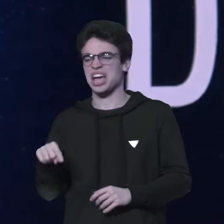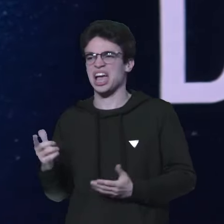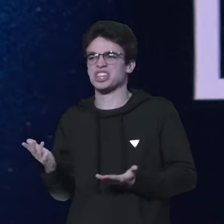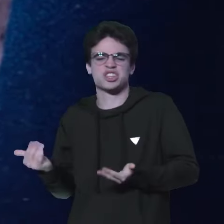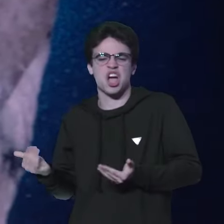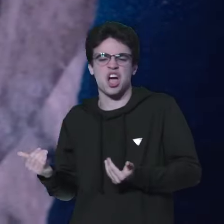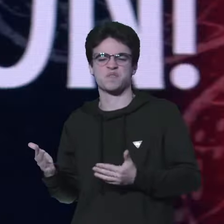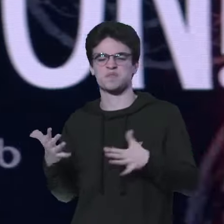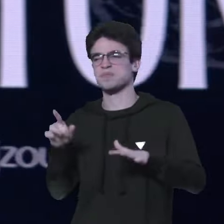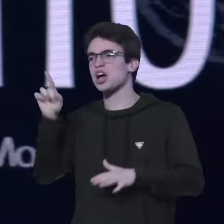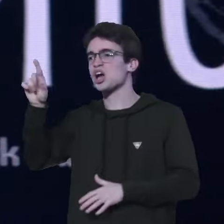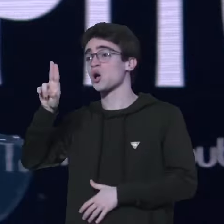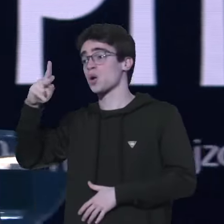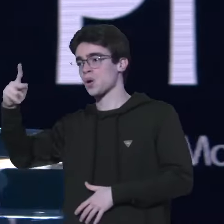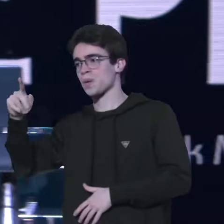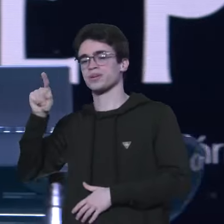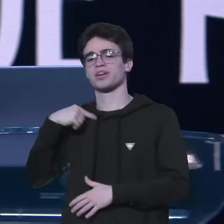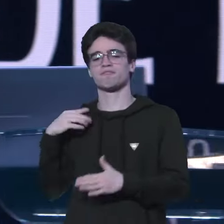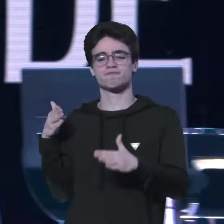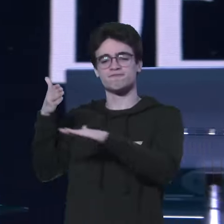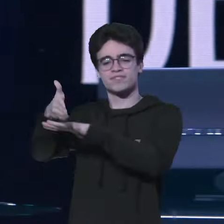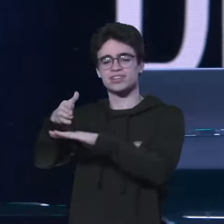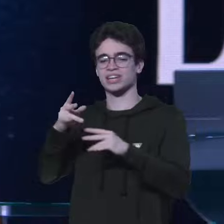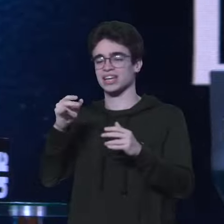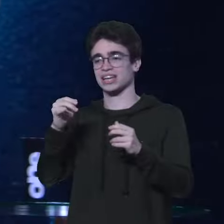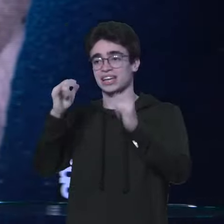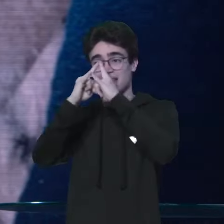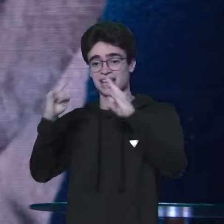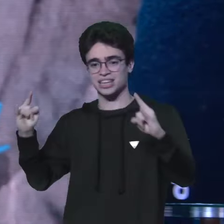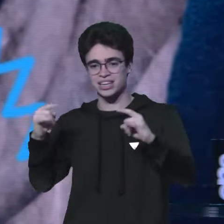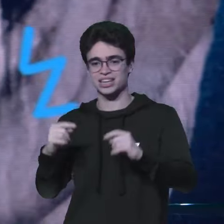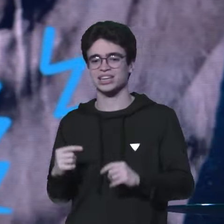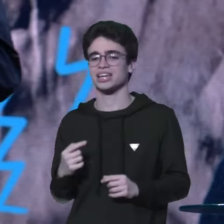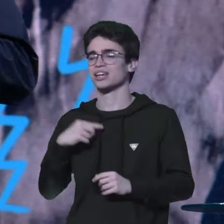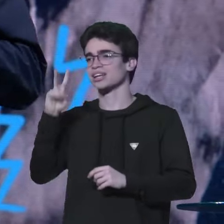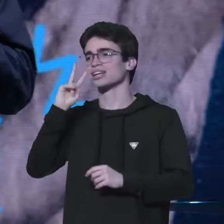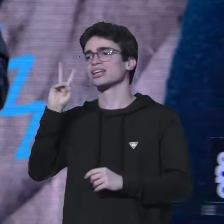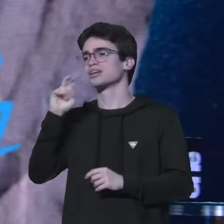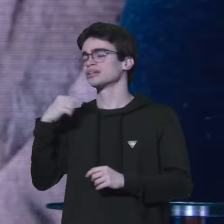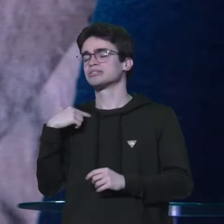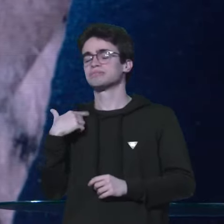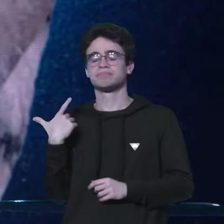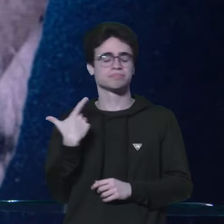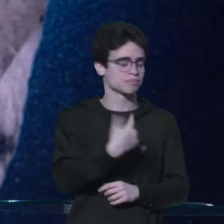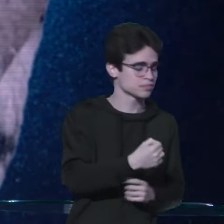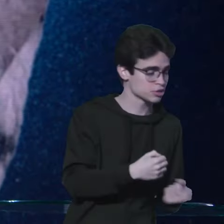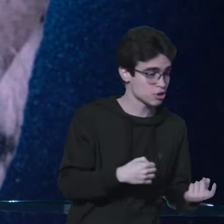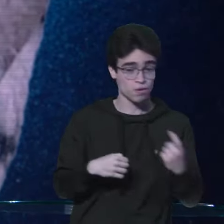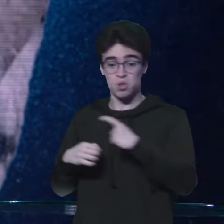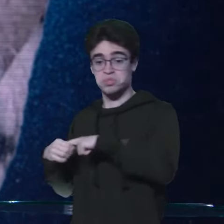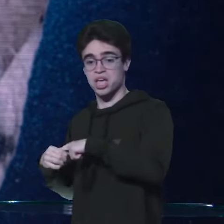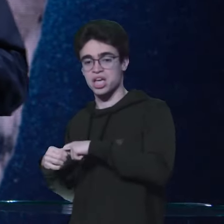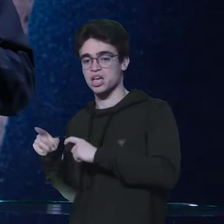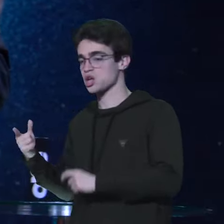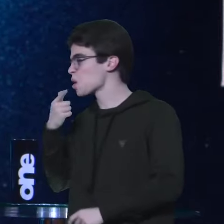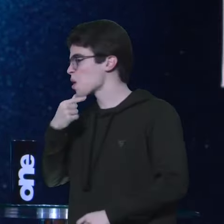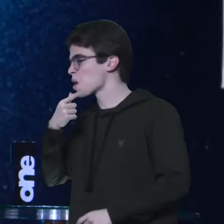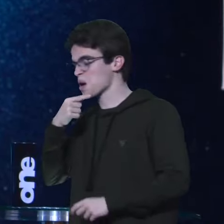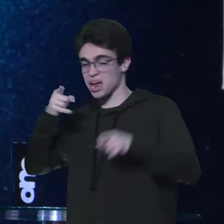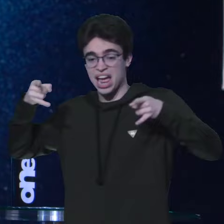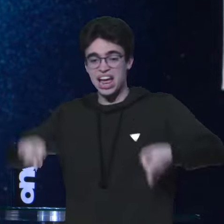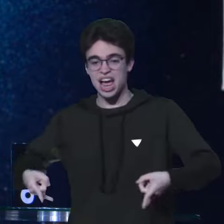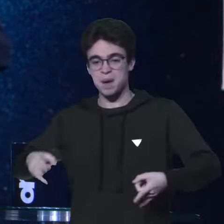era o pessoal do UP ali, eu fui no retiro do UP. Eu lembro que eu saí um pouquinho do quarto dos meninos, quando eu voltei, tinha um piazinho em cima da